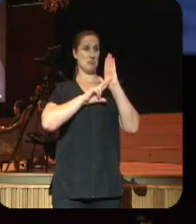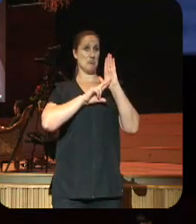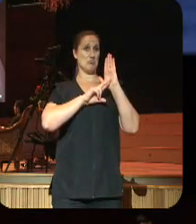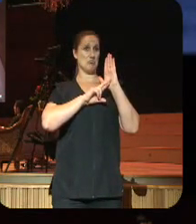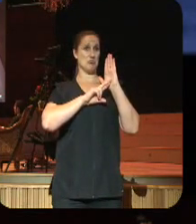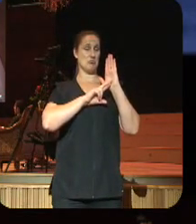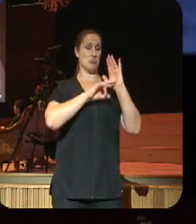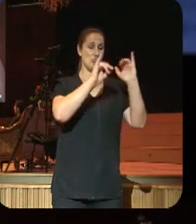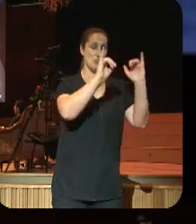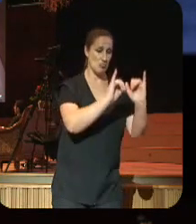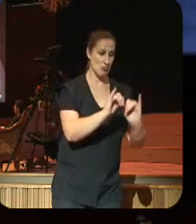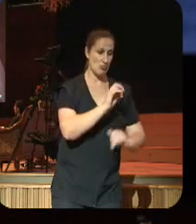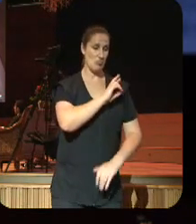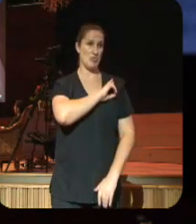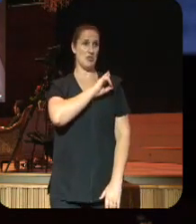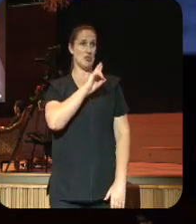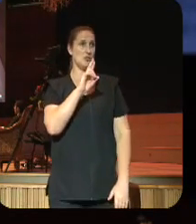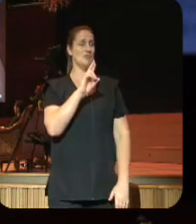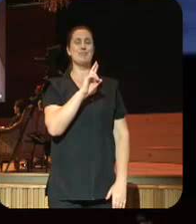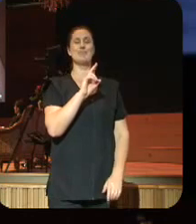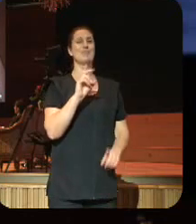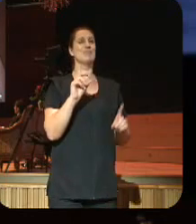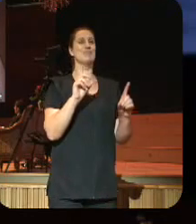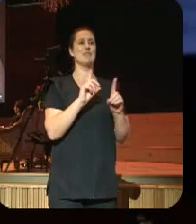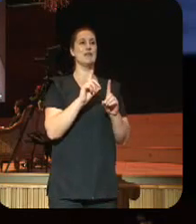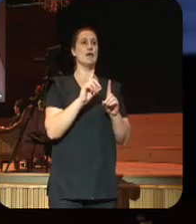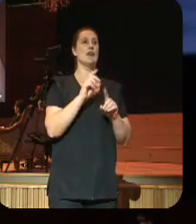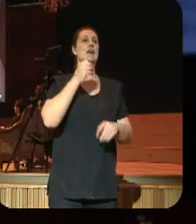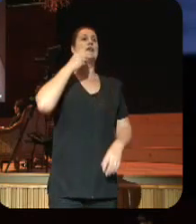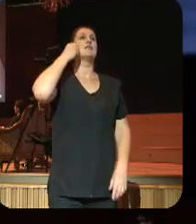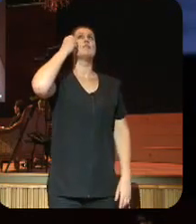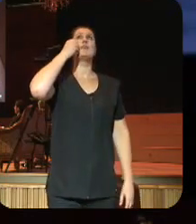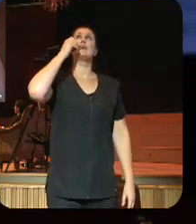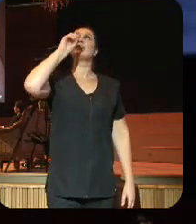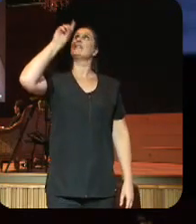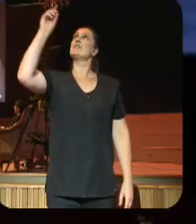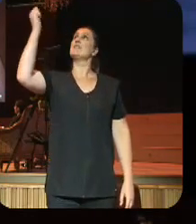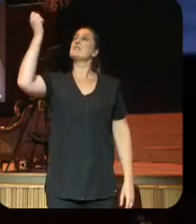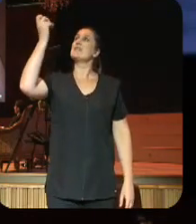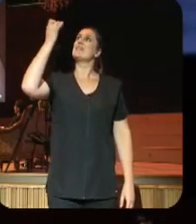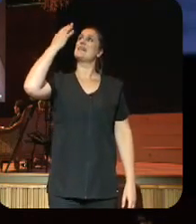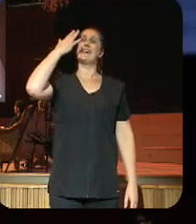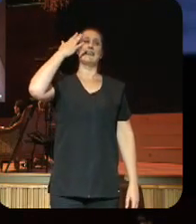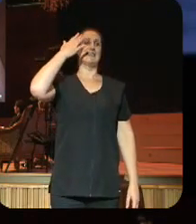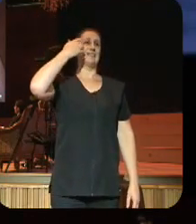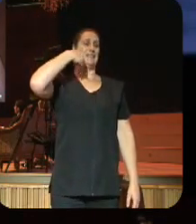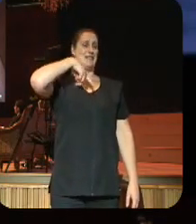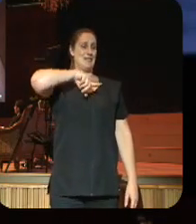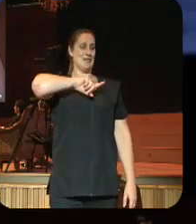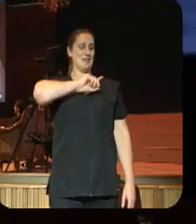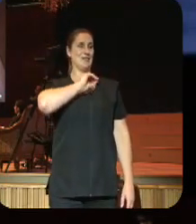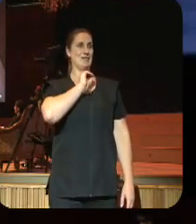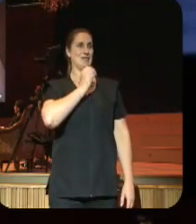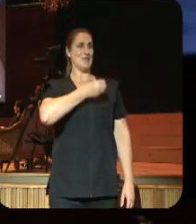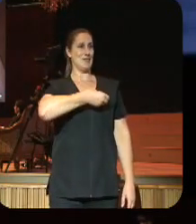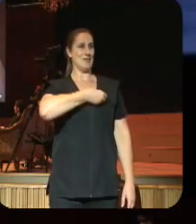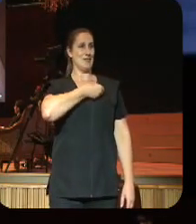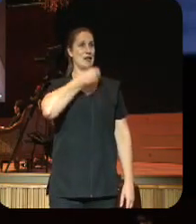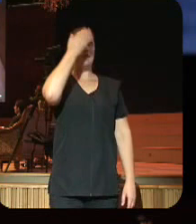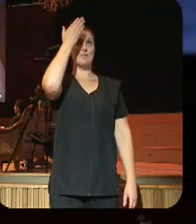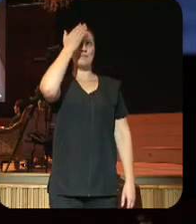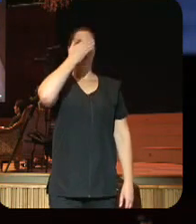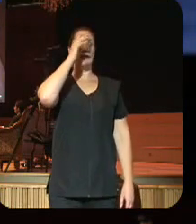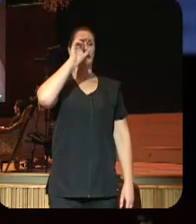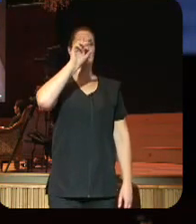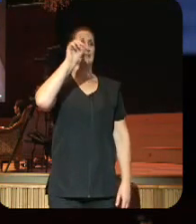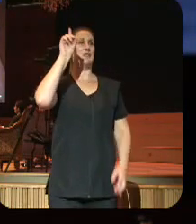mas que é formada pela experiência da graça de Deus na nossa própria vida, pela presença de Jesus.